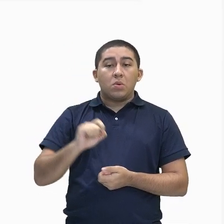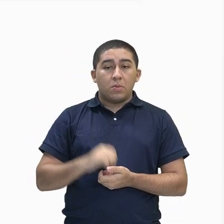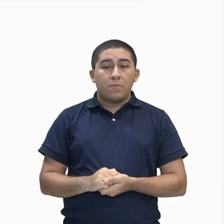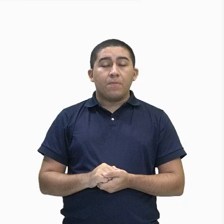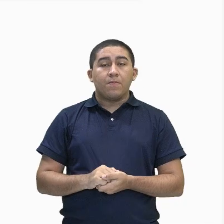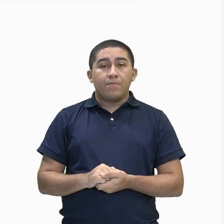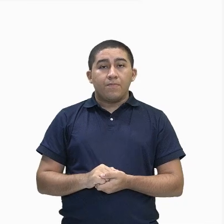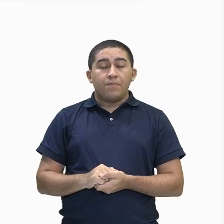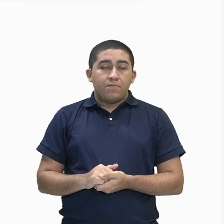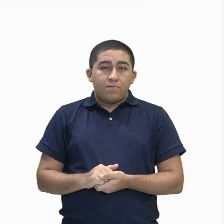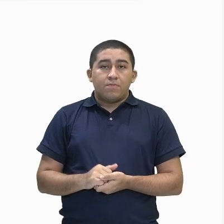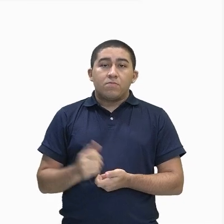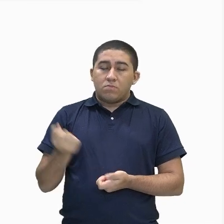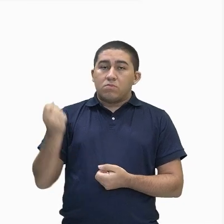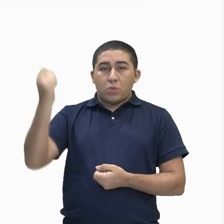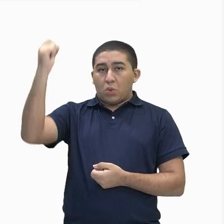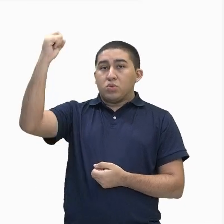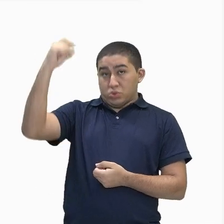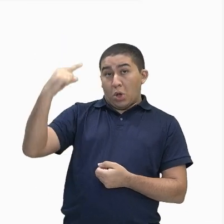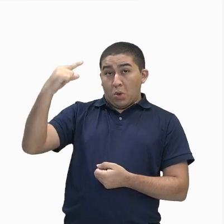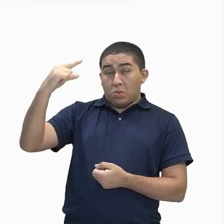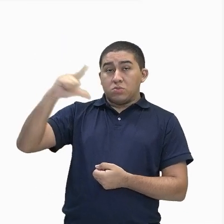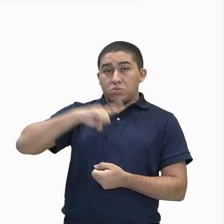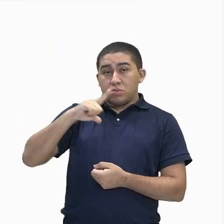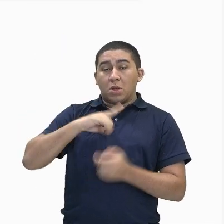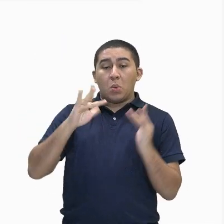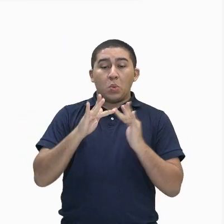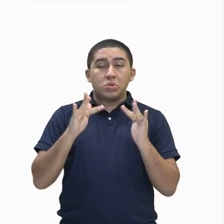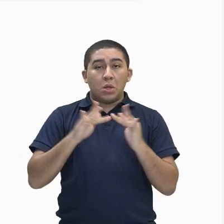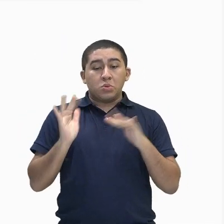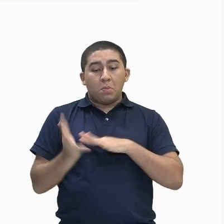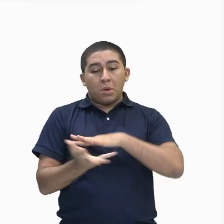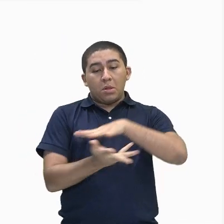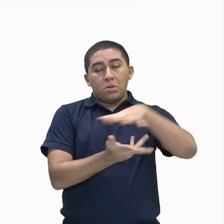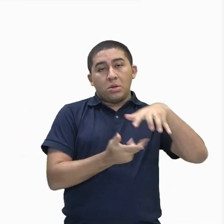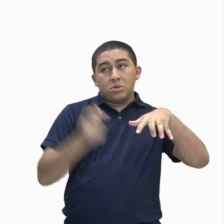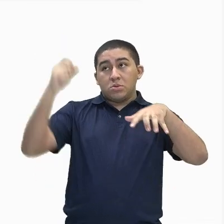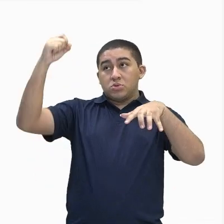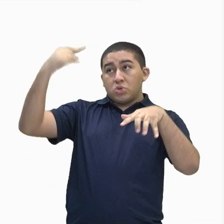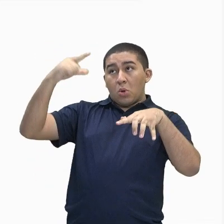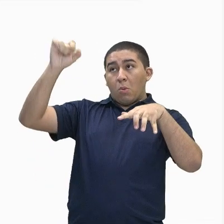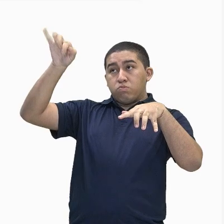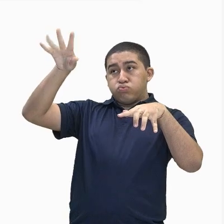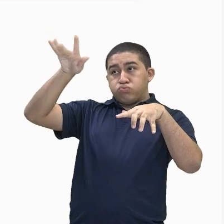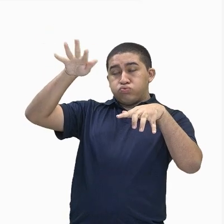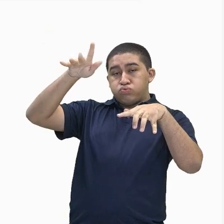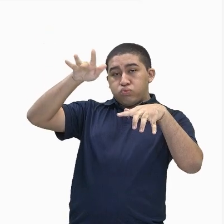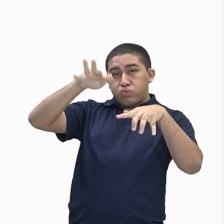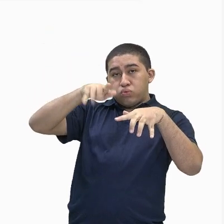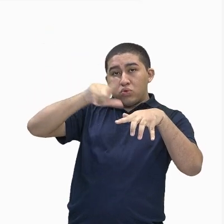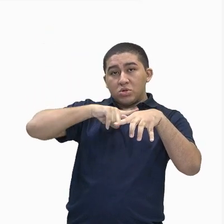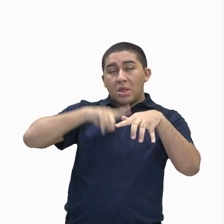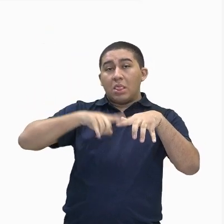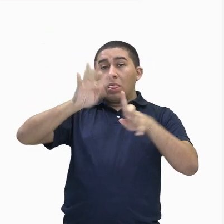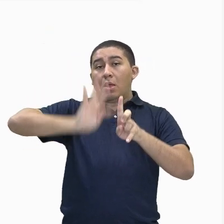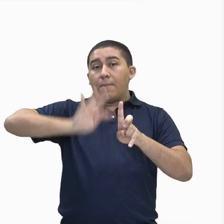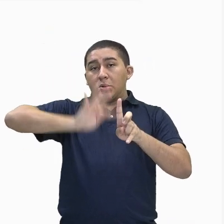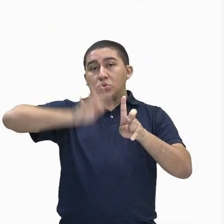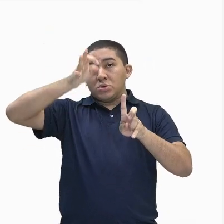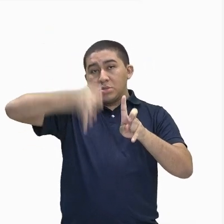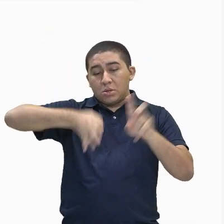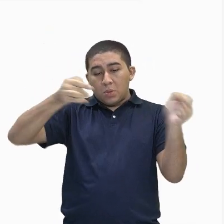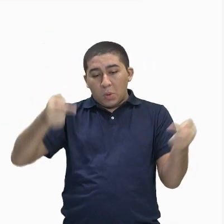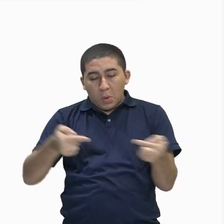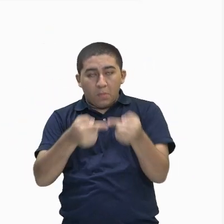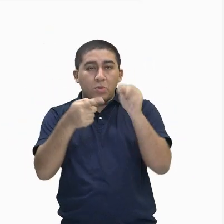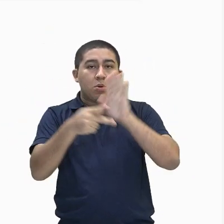raios solares, obviamente, que chegam até o nosso planeta e mantêm o nosso planeta aquecido ou mantêm temperaturas ali que